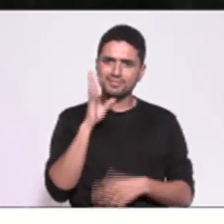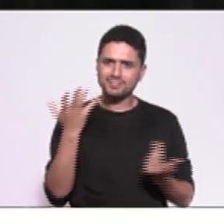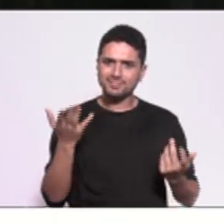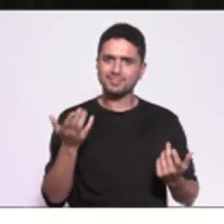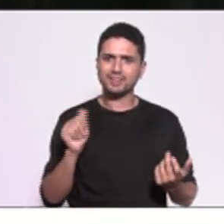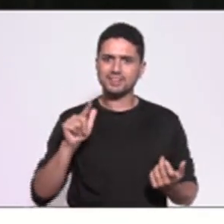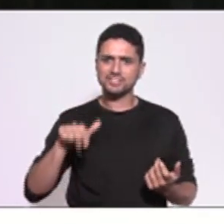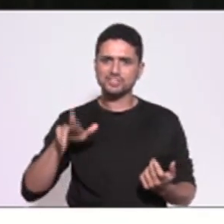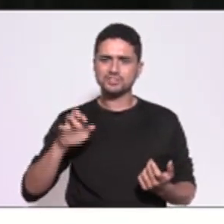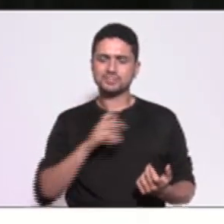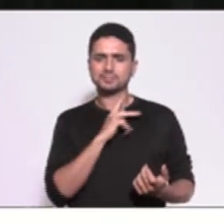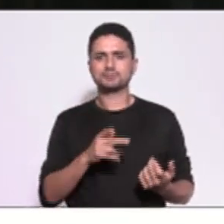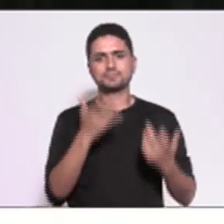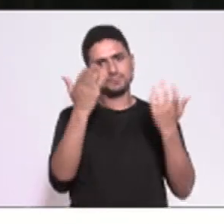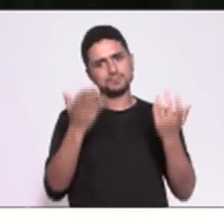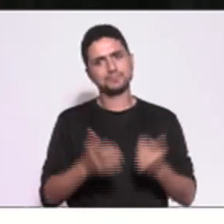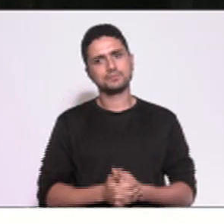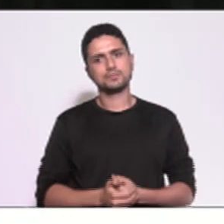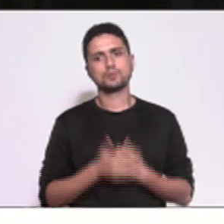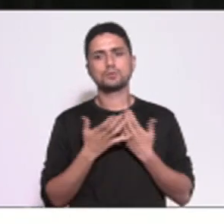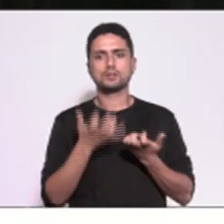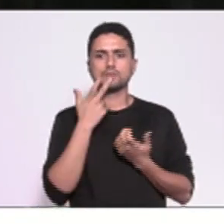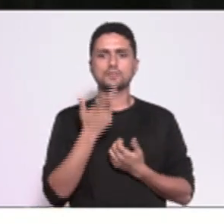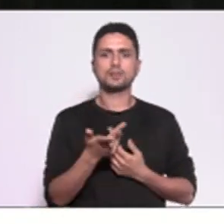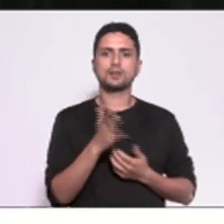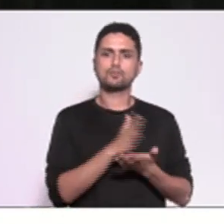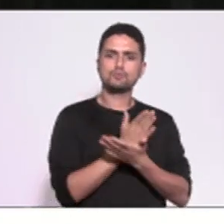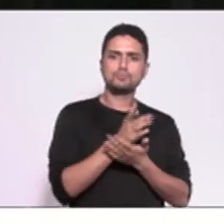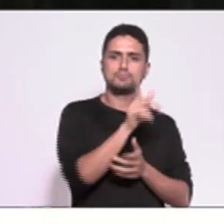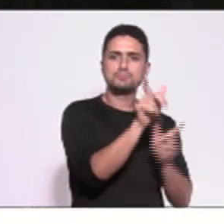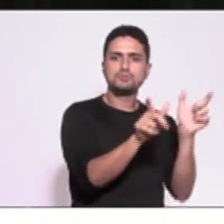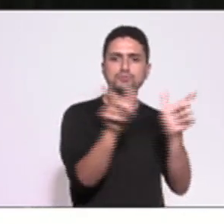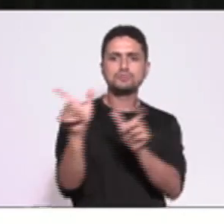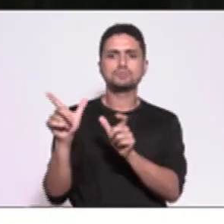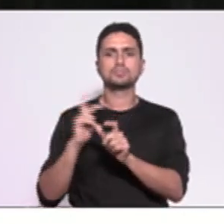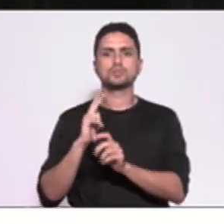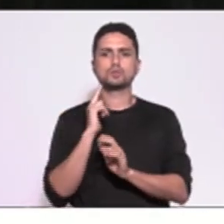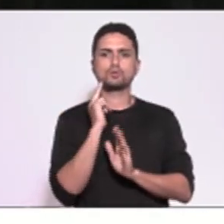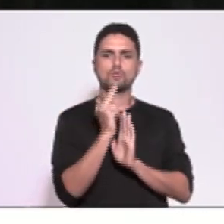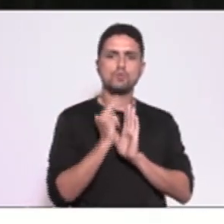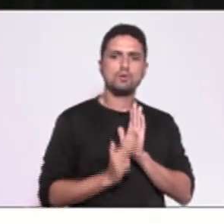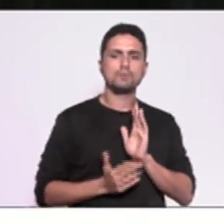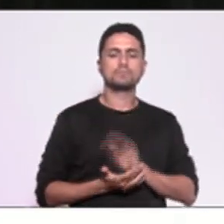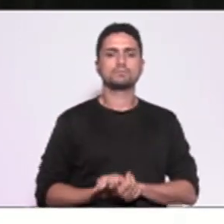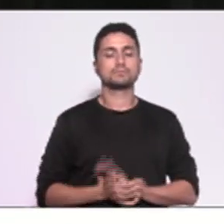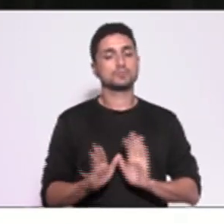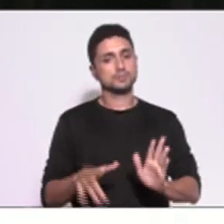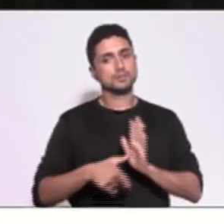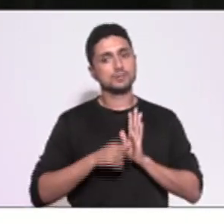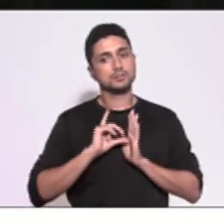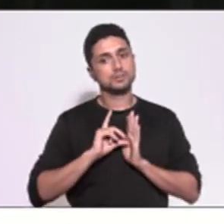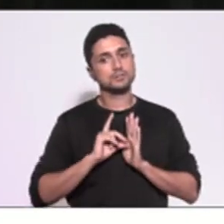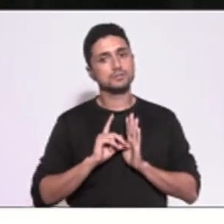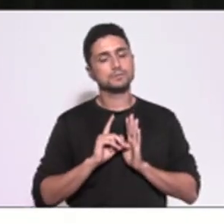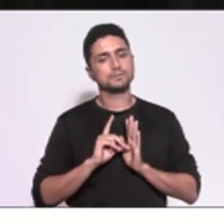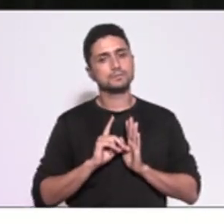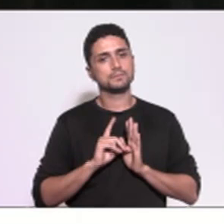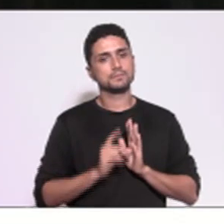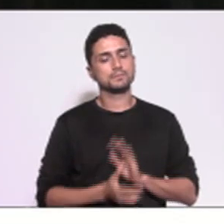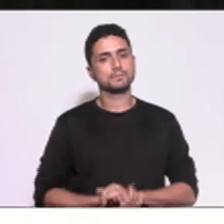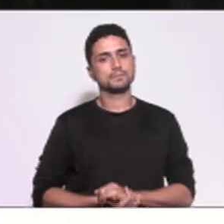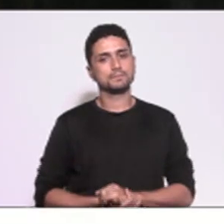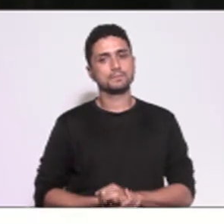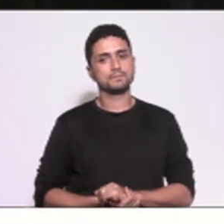queria mencionar algumas dessas pessoas presentes. Antes de mais nada, temos que